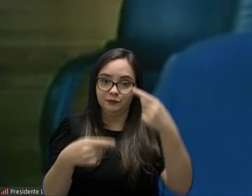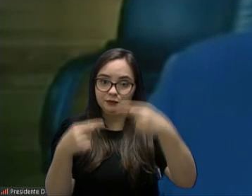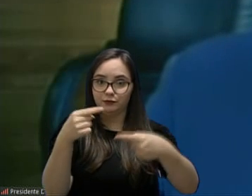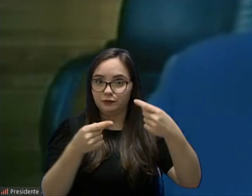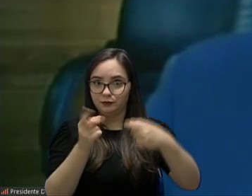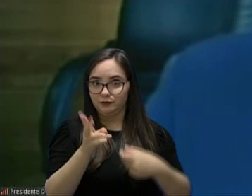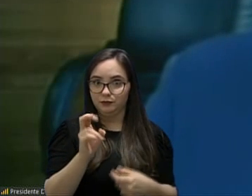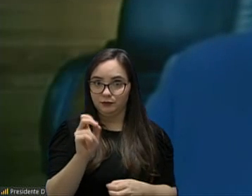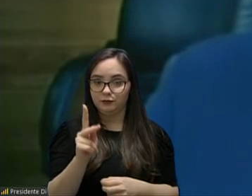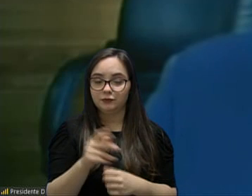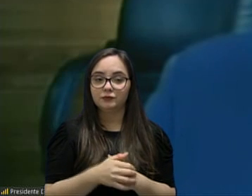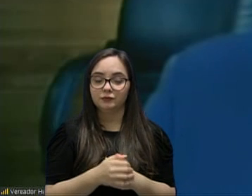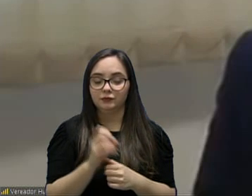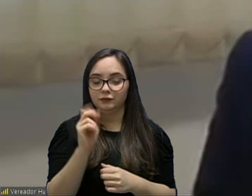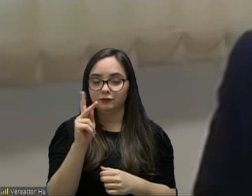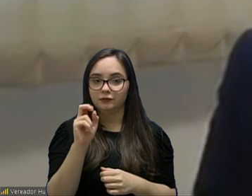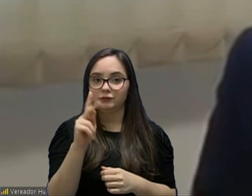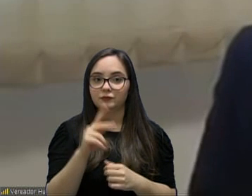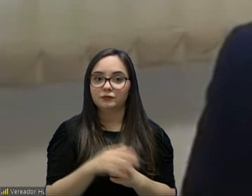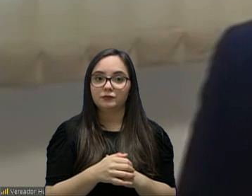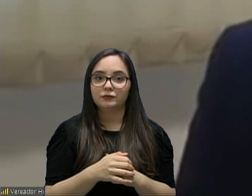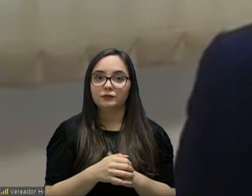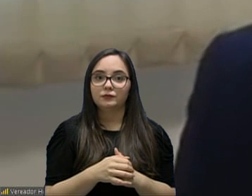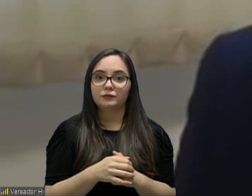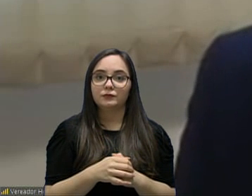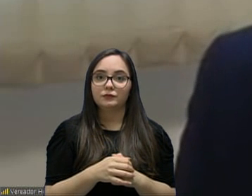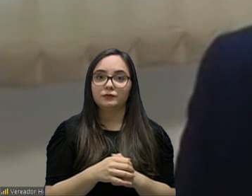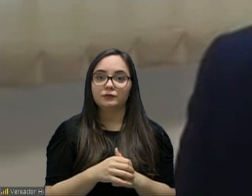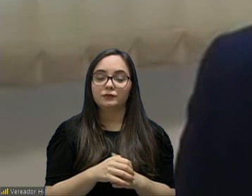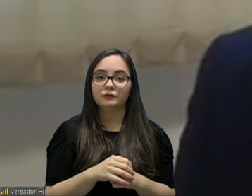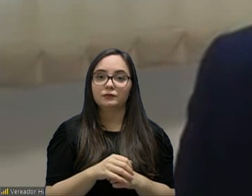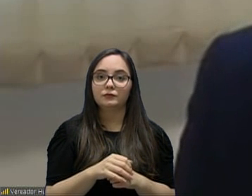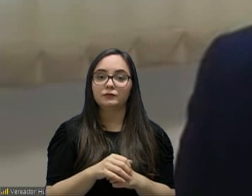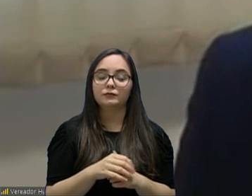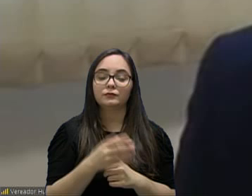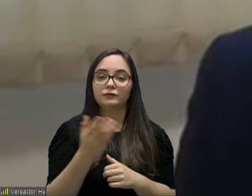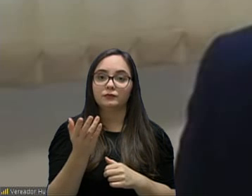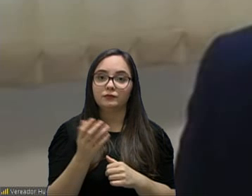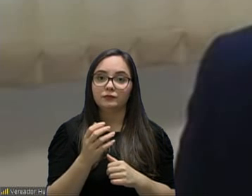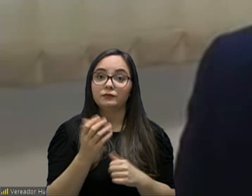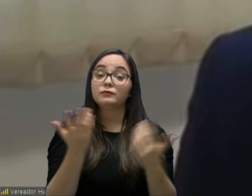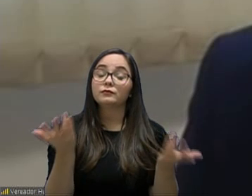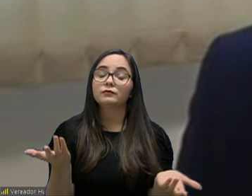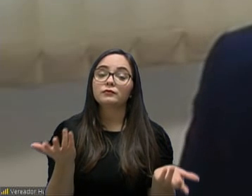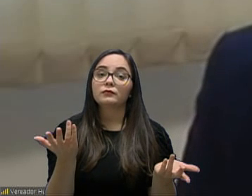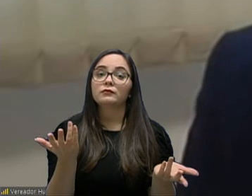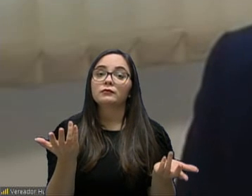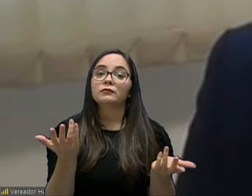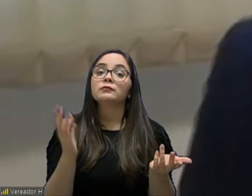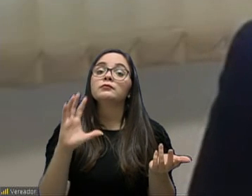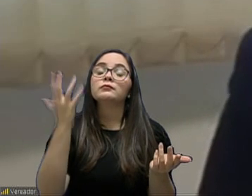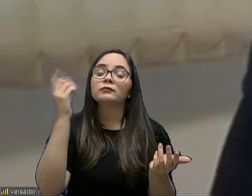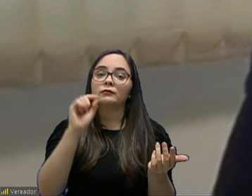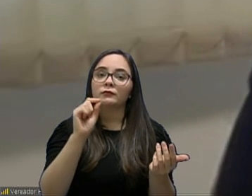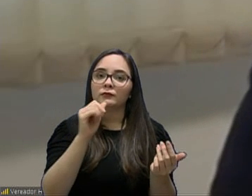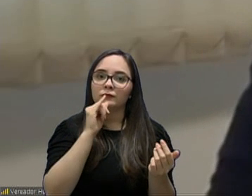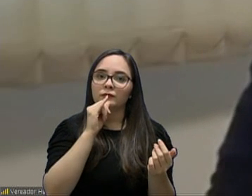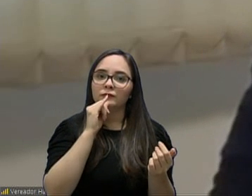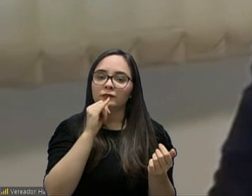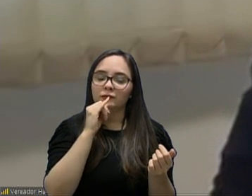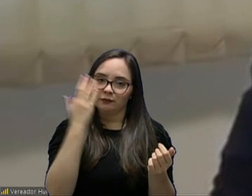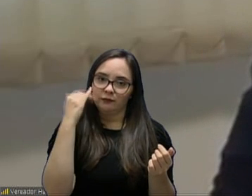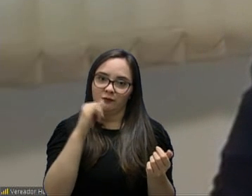bom? Tá bom, positivo, presidente. Então, vereador Yara e vereador Luiz Santos, o que aconteceu, por exemplo, um